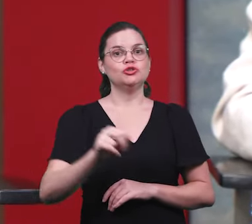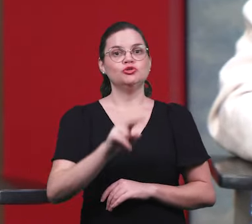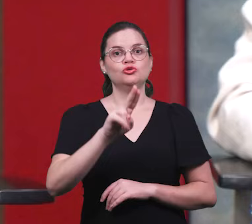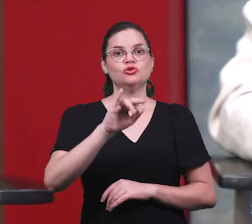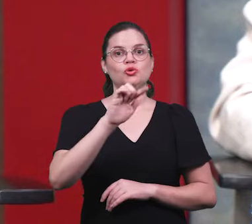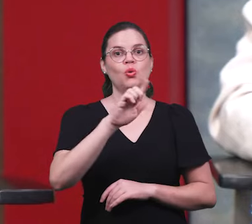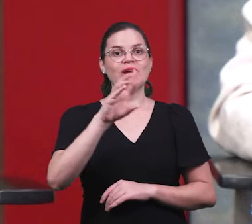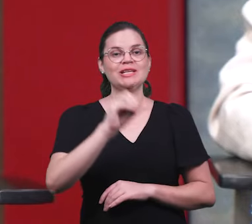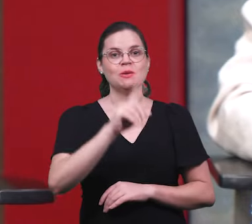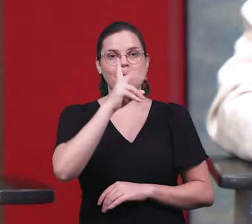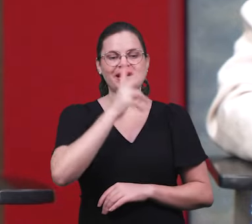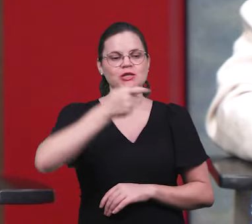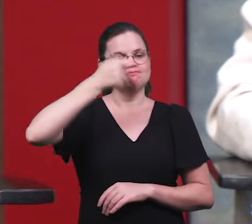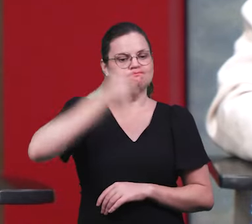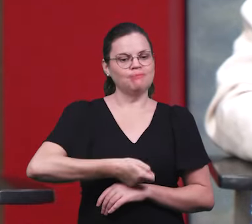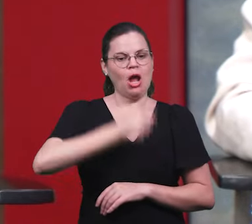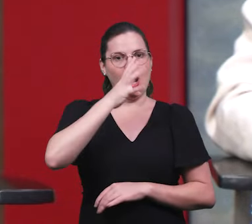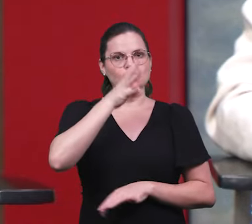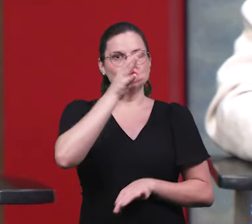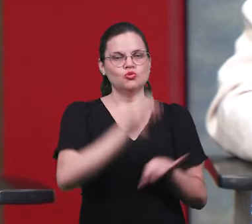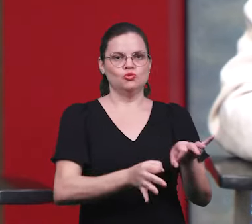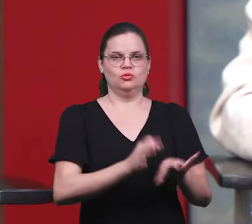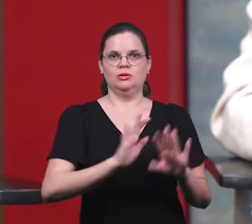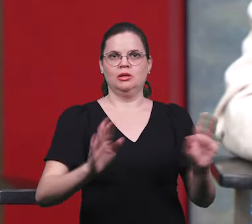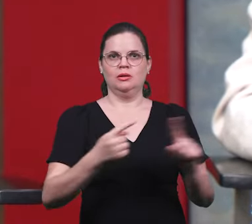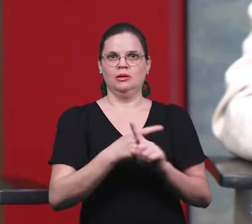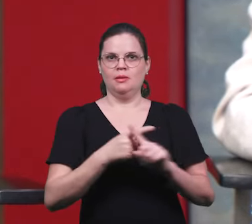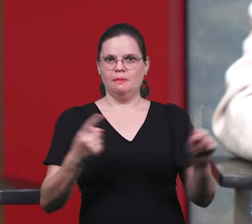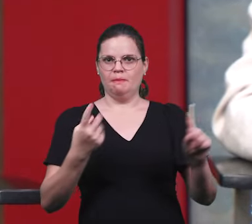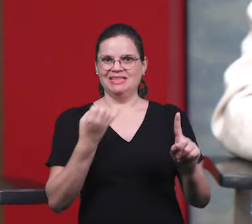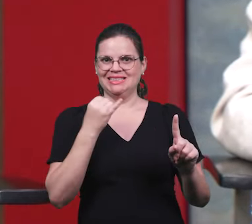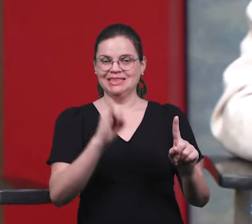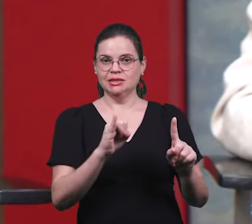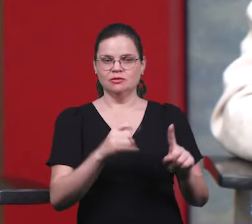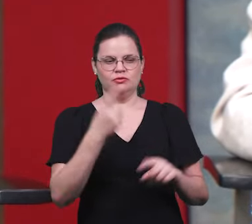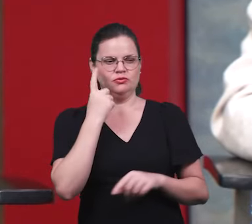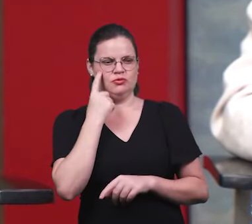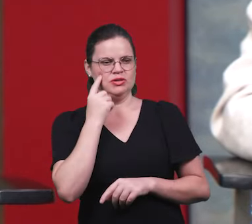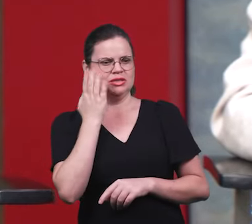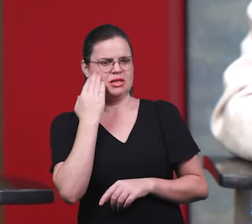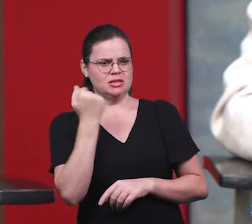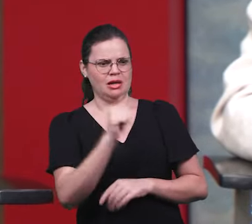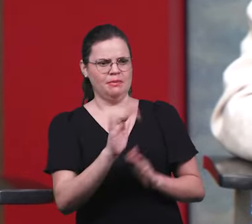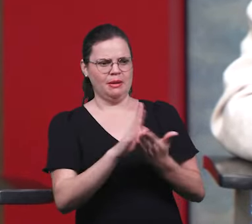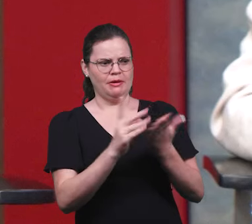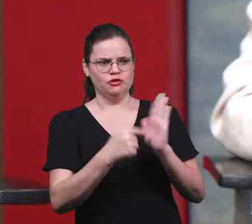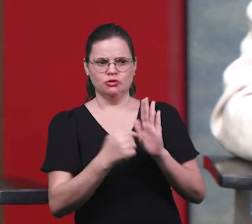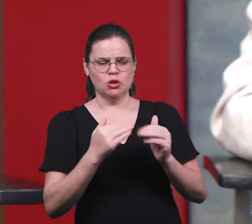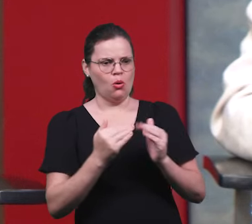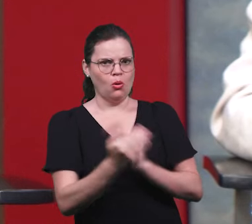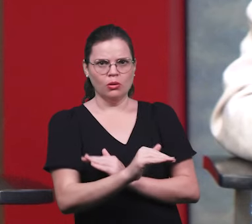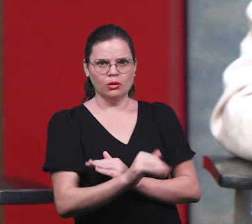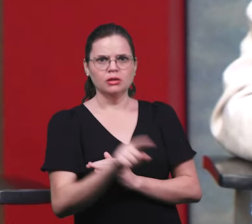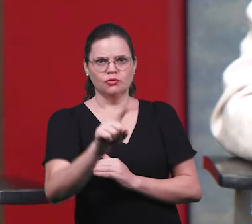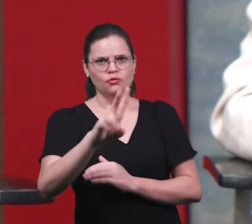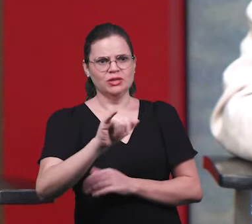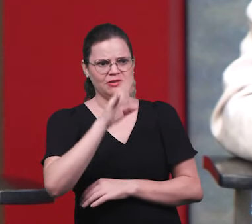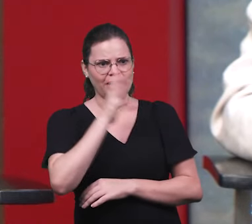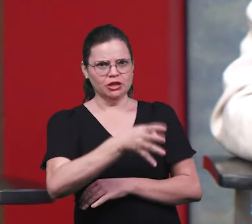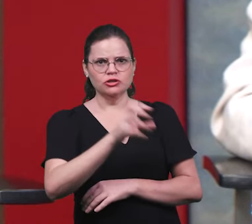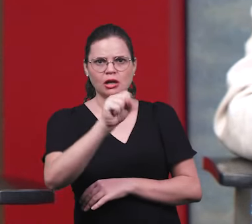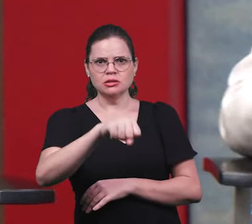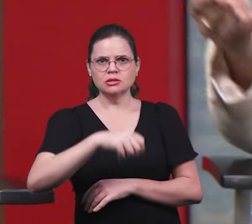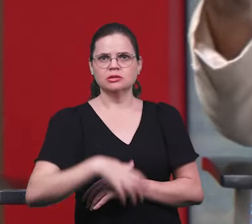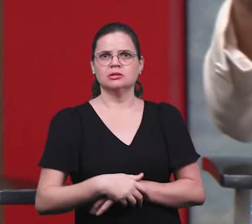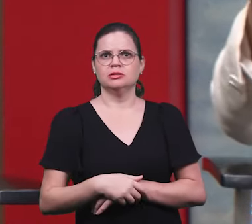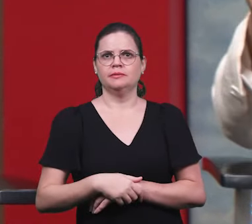uma pessoa, mas aquilo que é condenável à luz da palavra de Deus, você tem